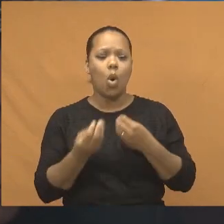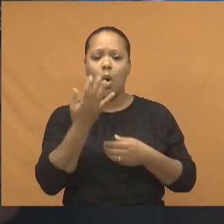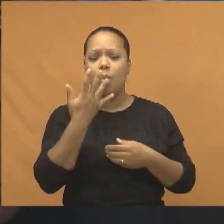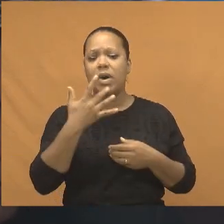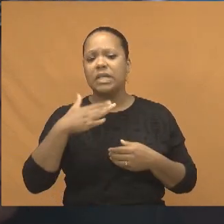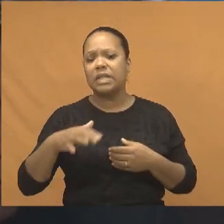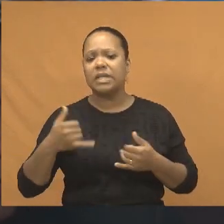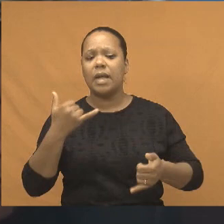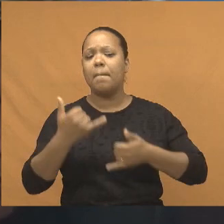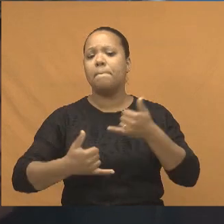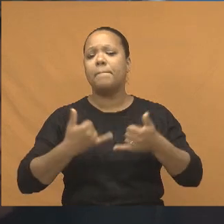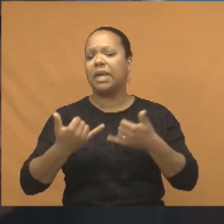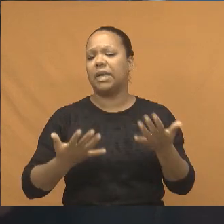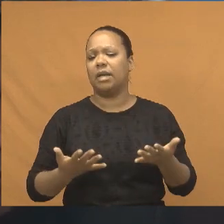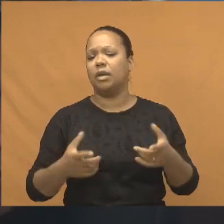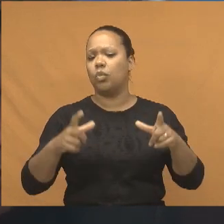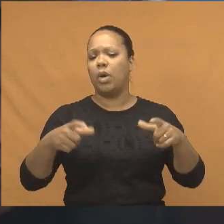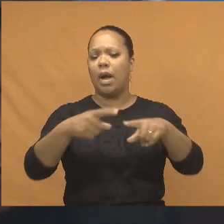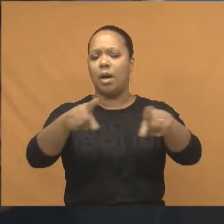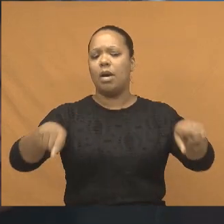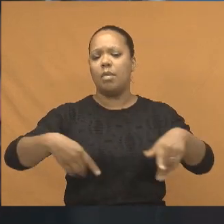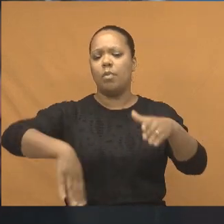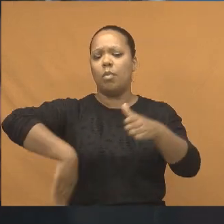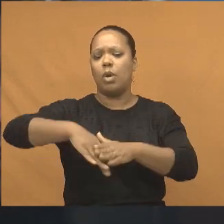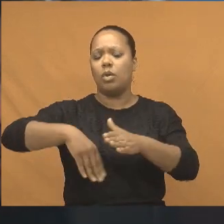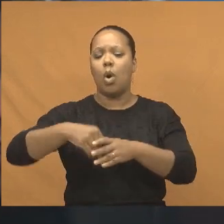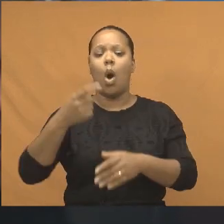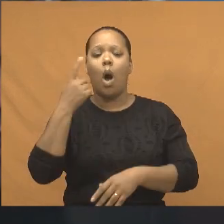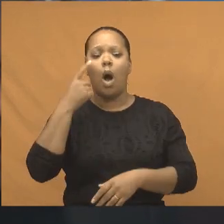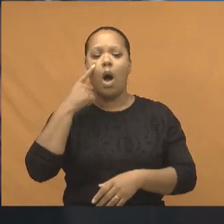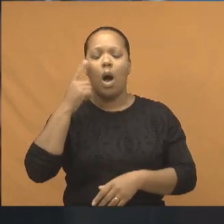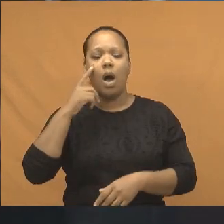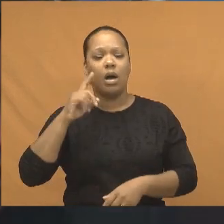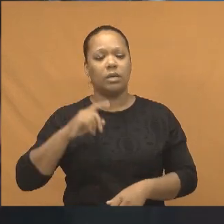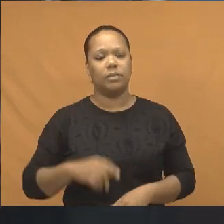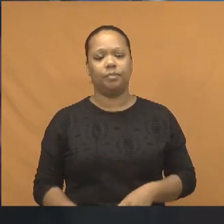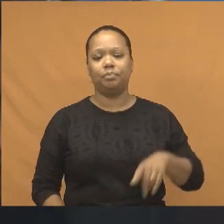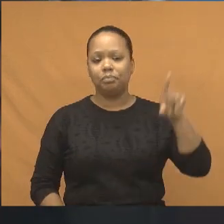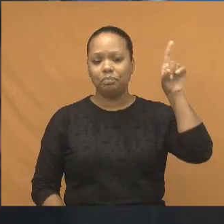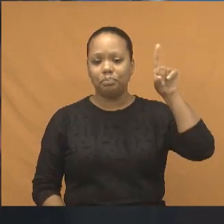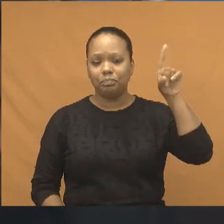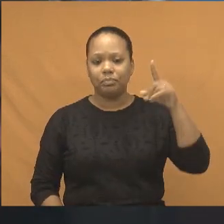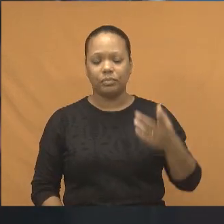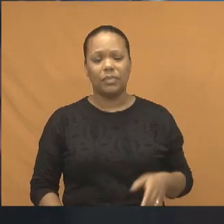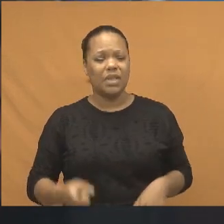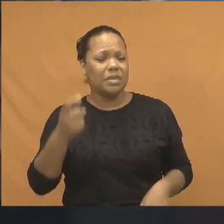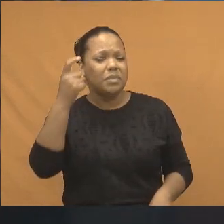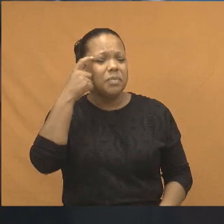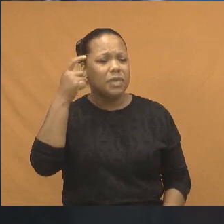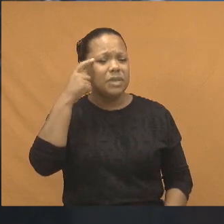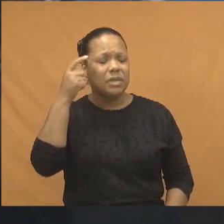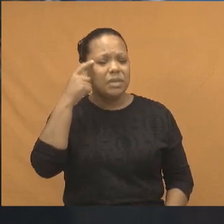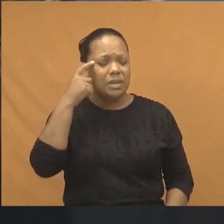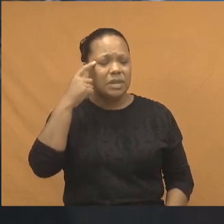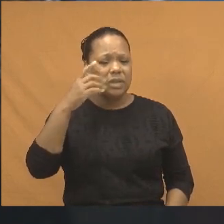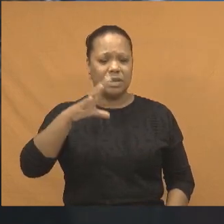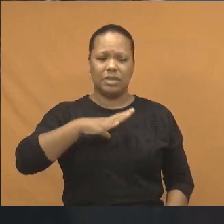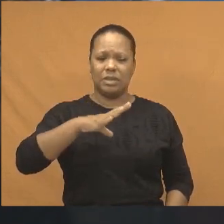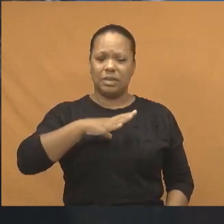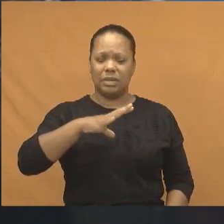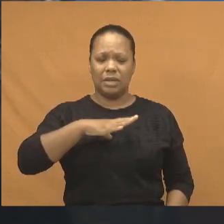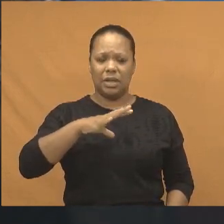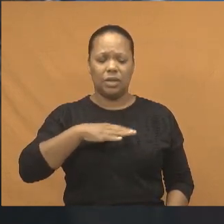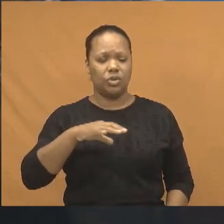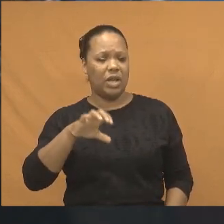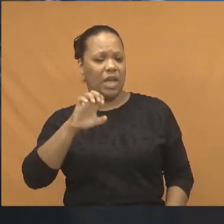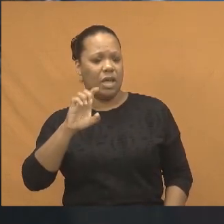crianças podem jogar num campo desse aqui? E aí é o seguinte, eu fico pensando, no centro da cidade tem Ducamais,